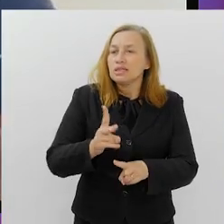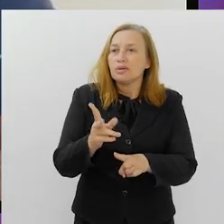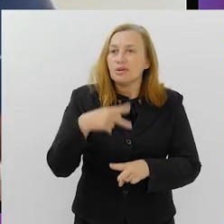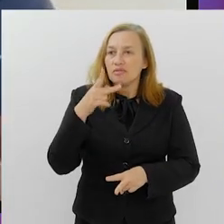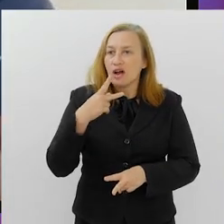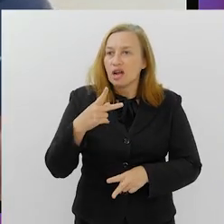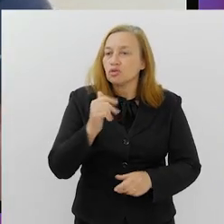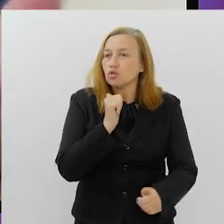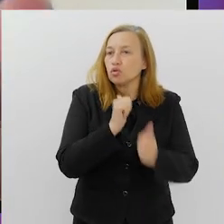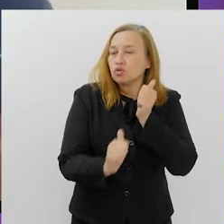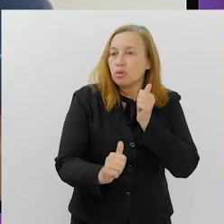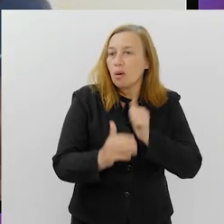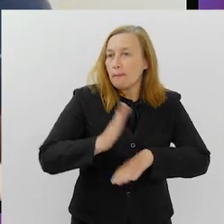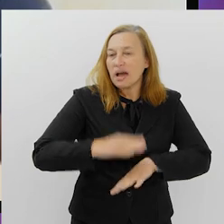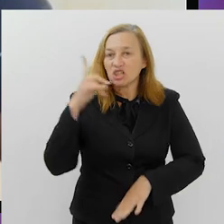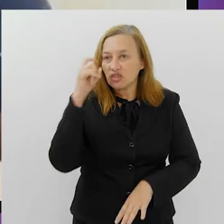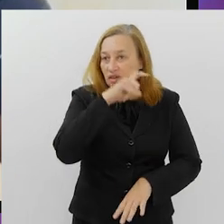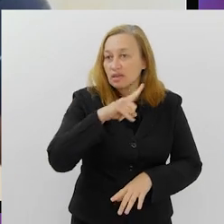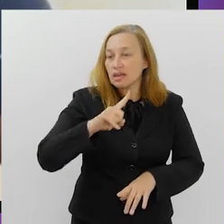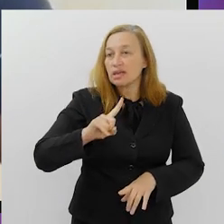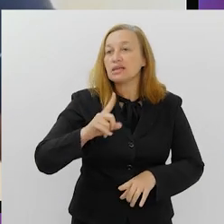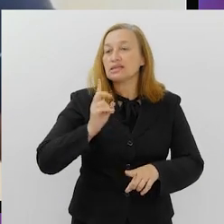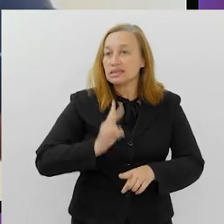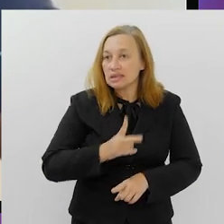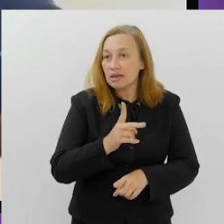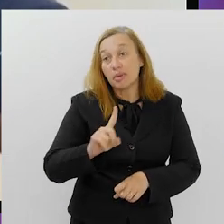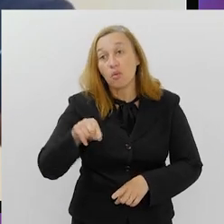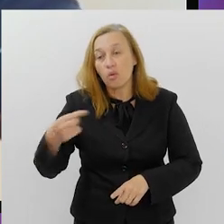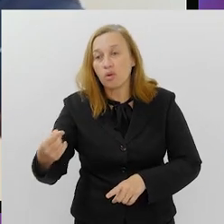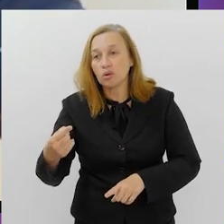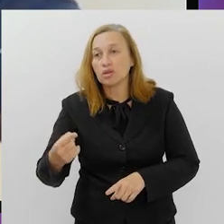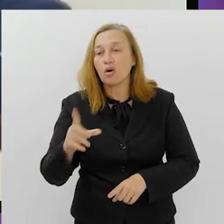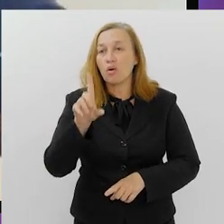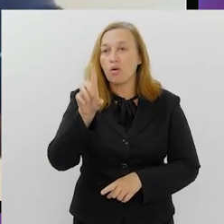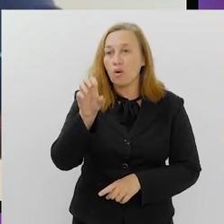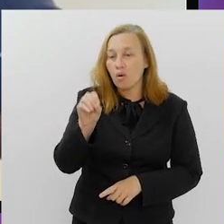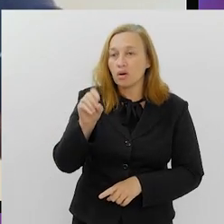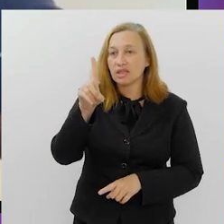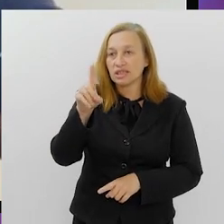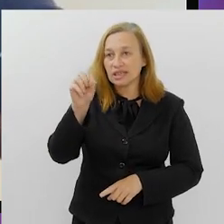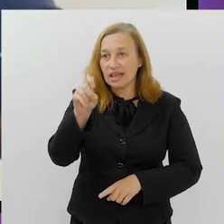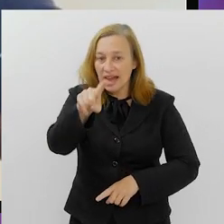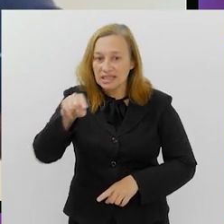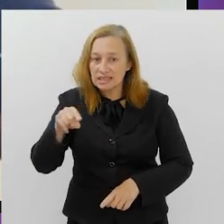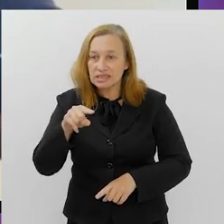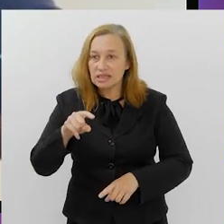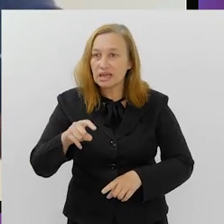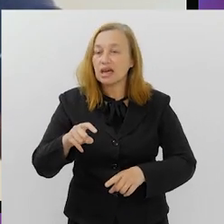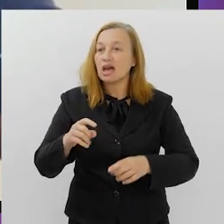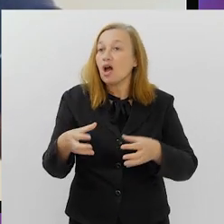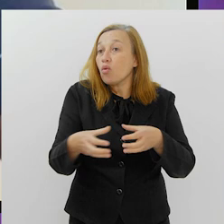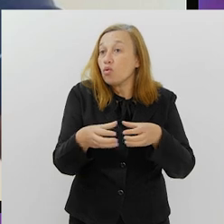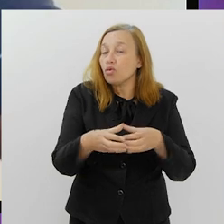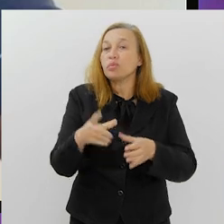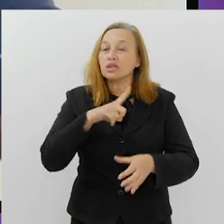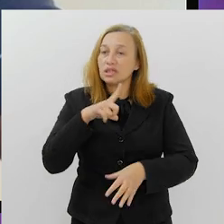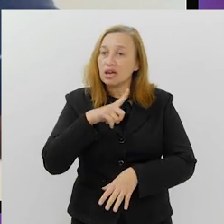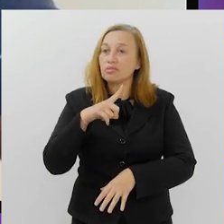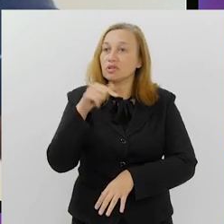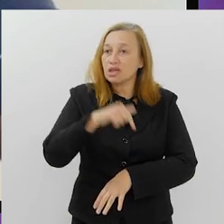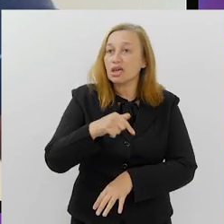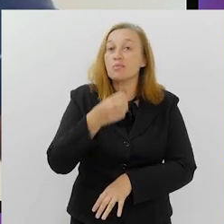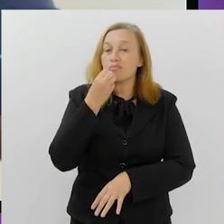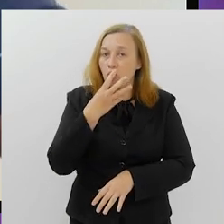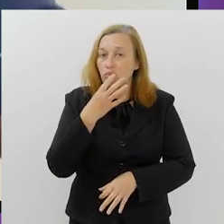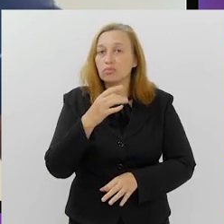Eu sempre falo para você, o jogo mais difícil é sempre o próximo. Sim. E o Audax, cara, o Audax, na minha opinião, é uma das melhores equipes, né? Que nós temos aqui no Rio de